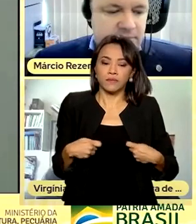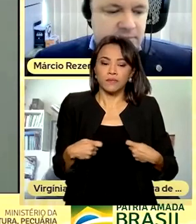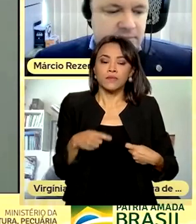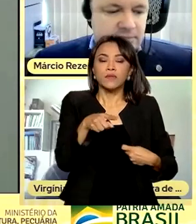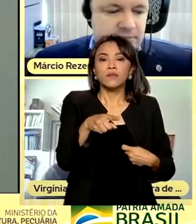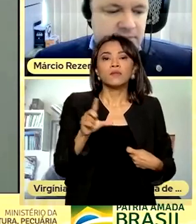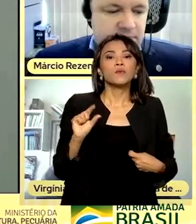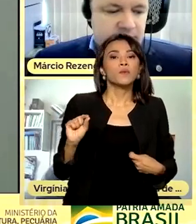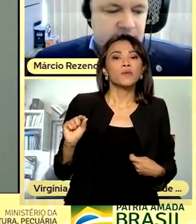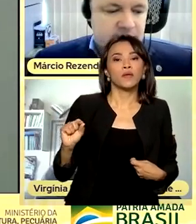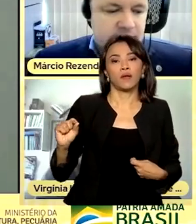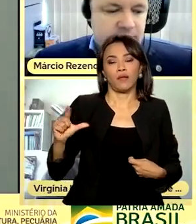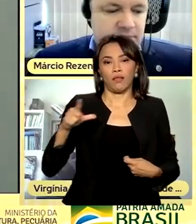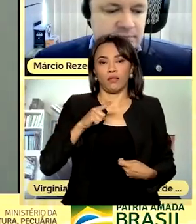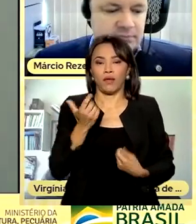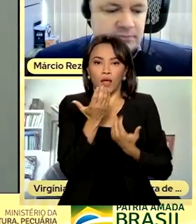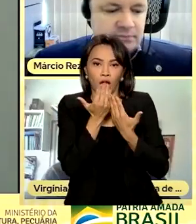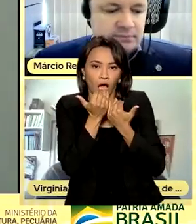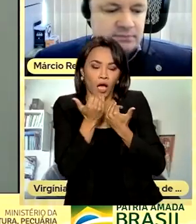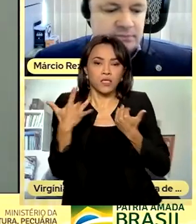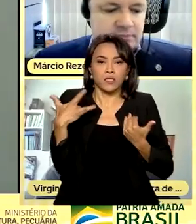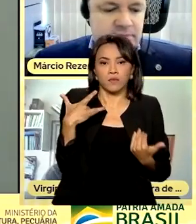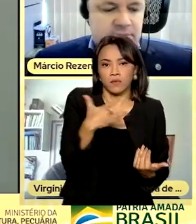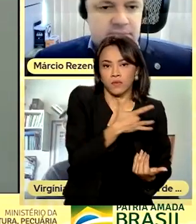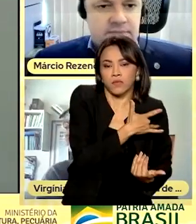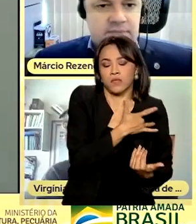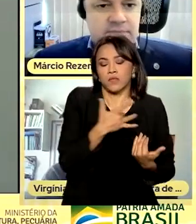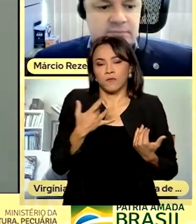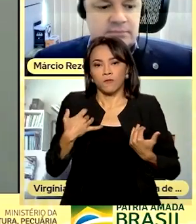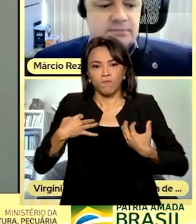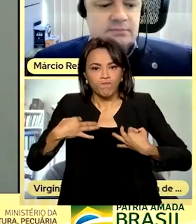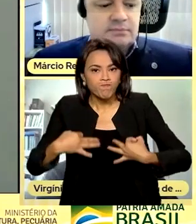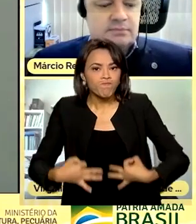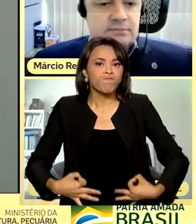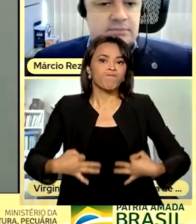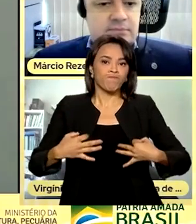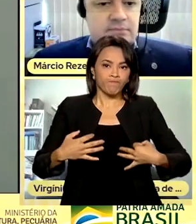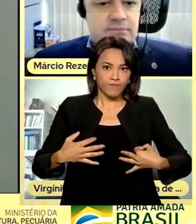alimentação mais saudável, mais justa, é muito grande.